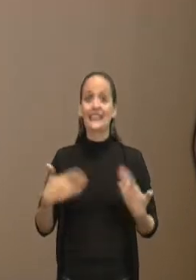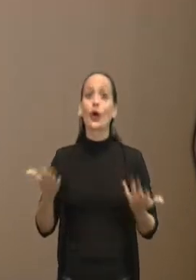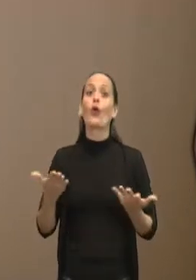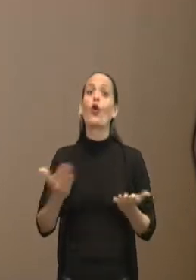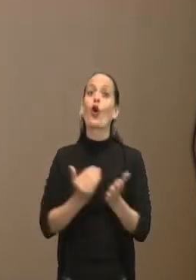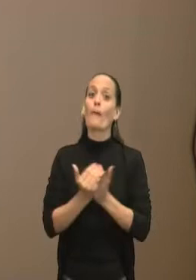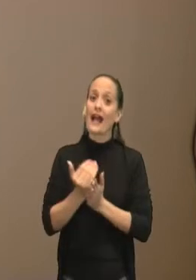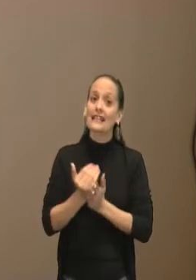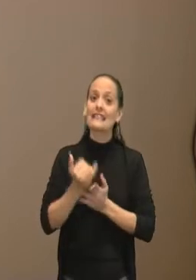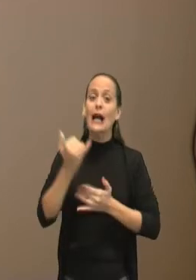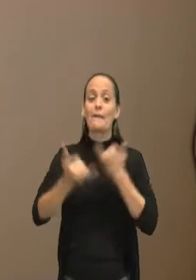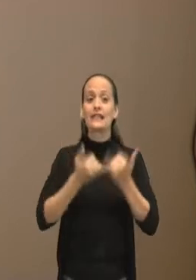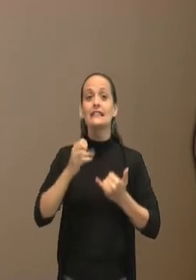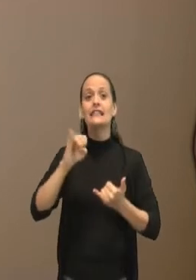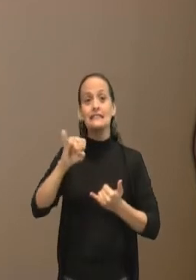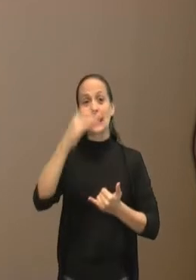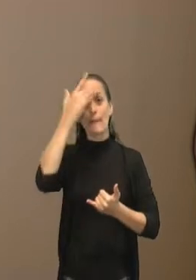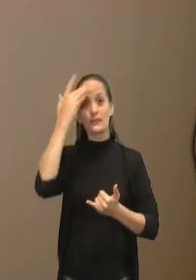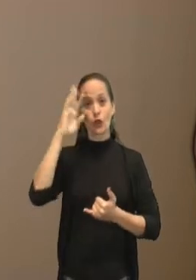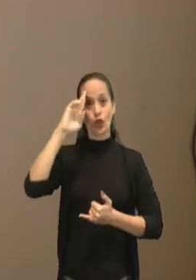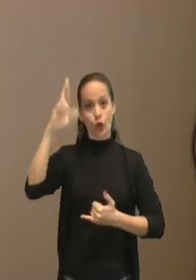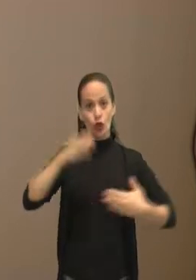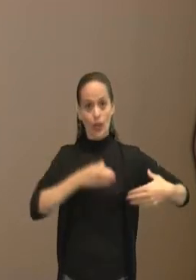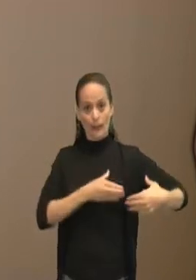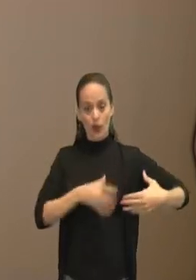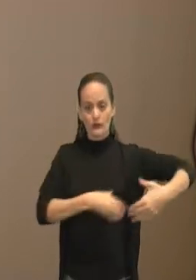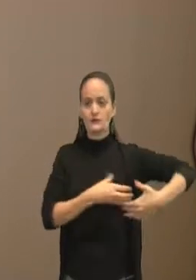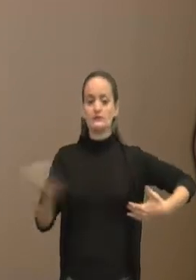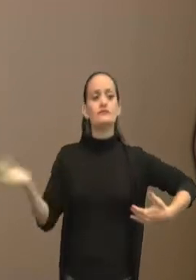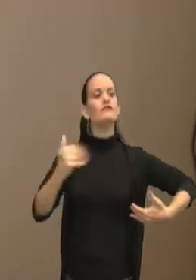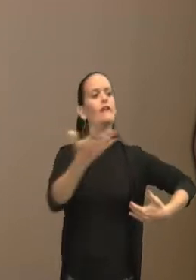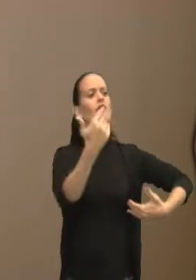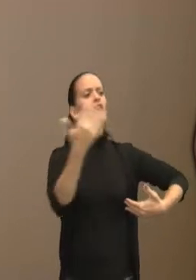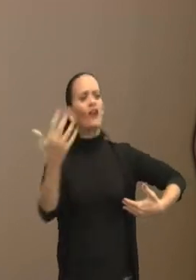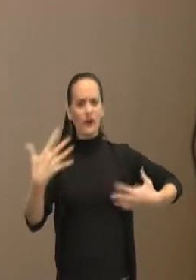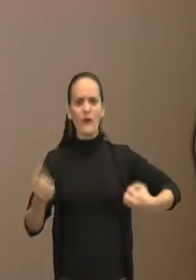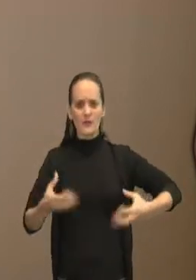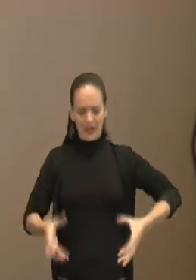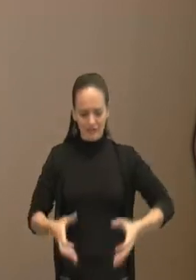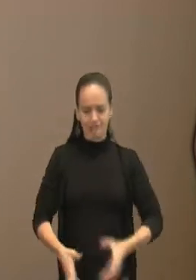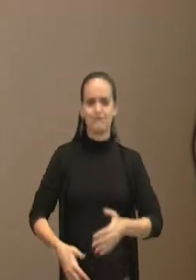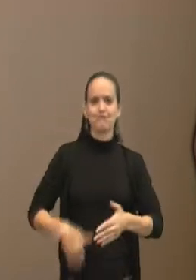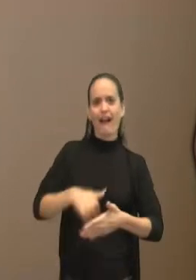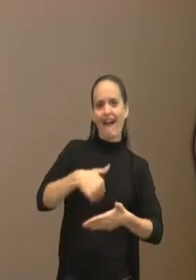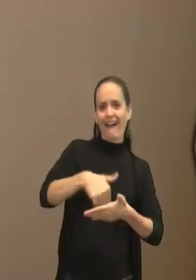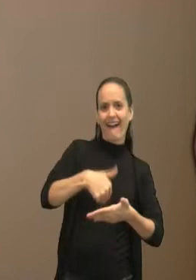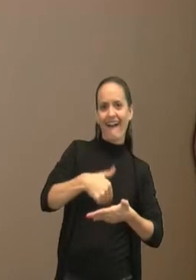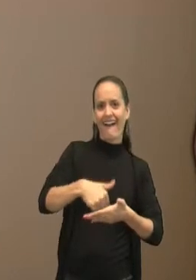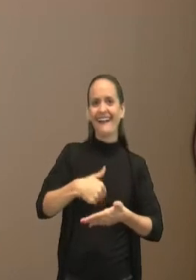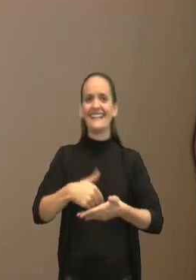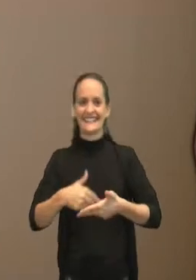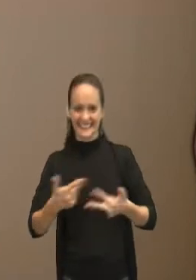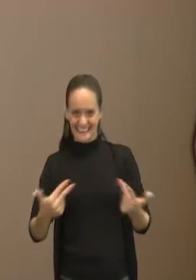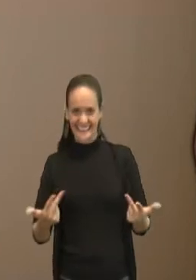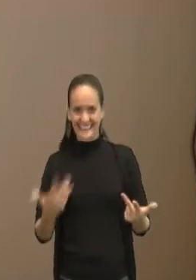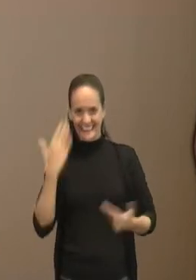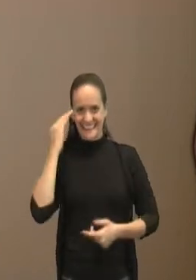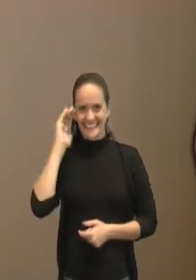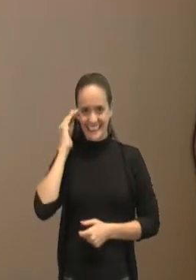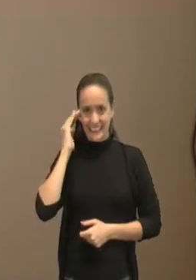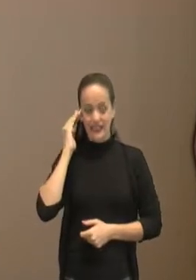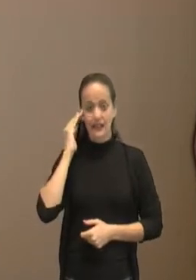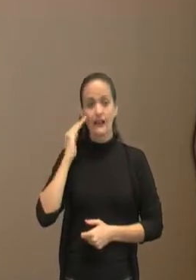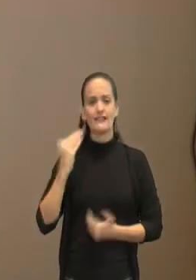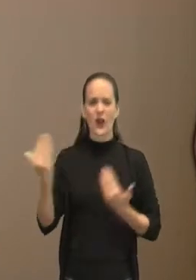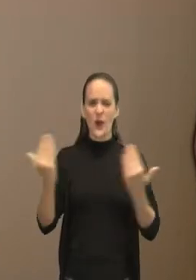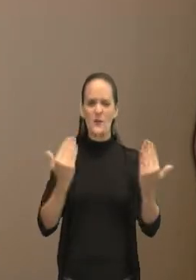chega com a bola. Essa comparação tão superficial nos faz pensar sim sobre a